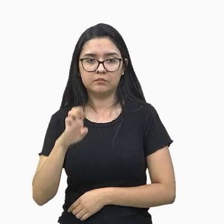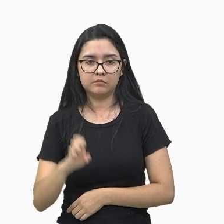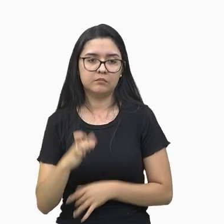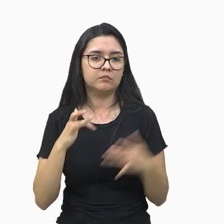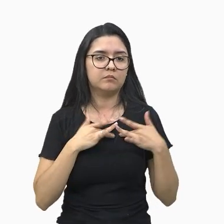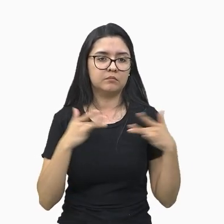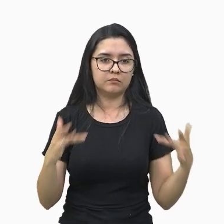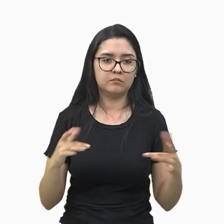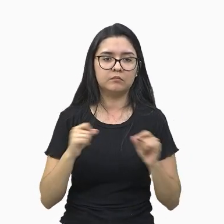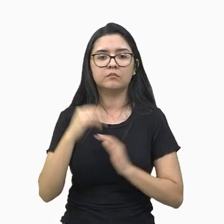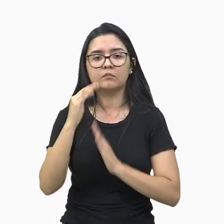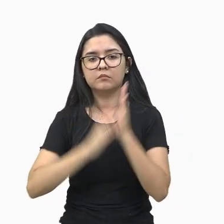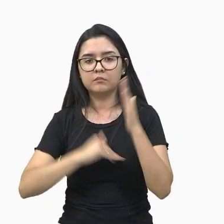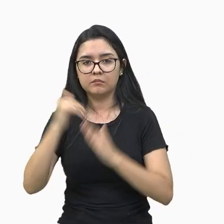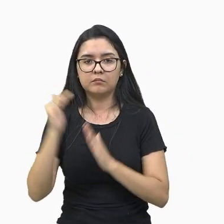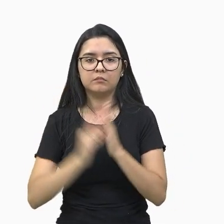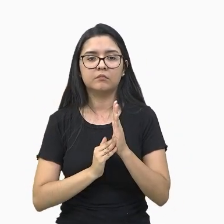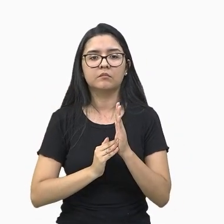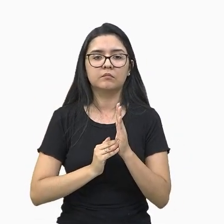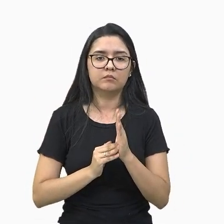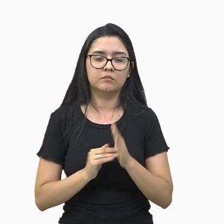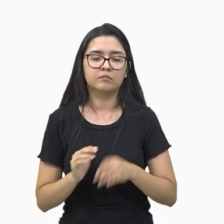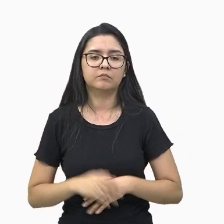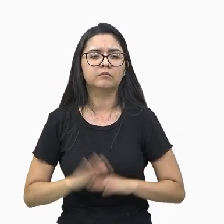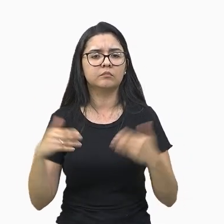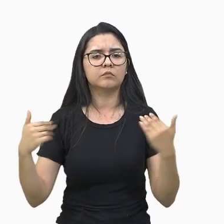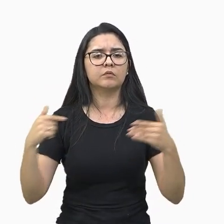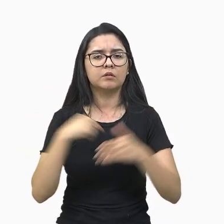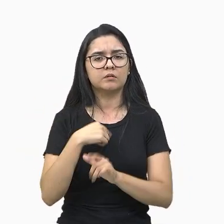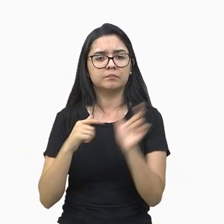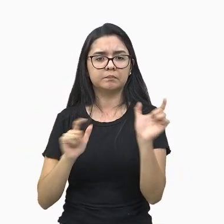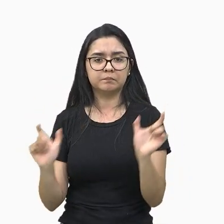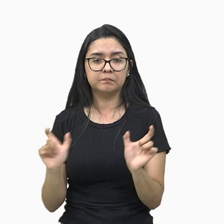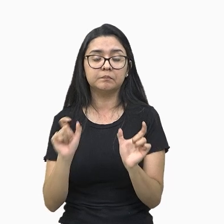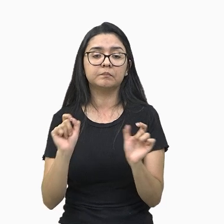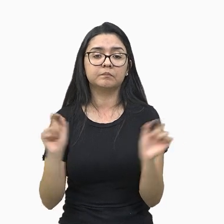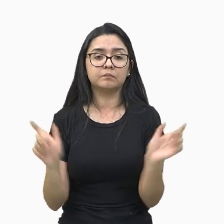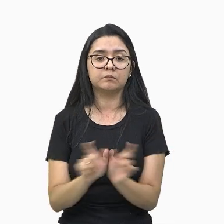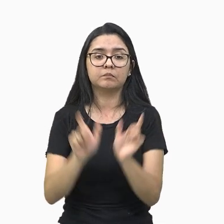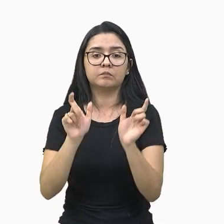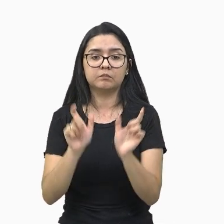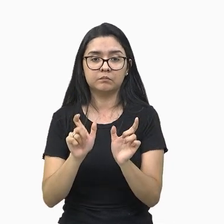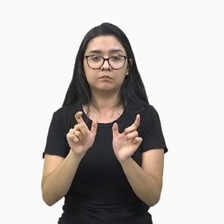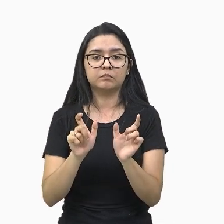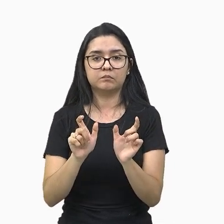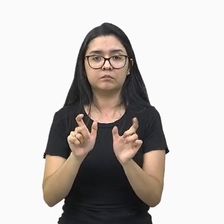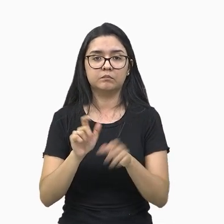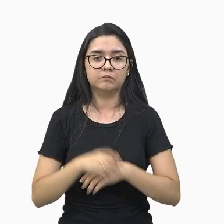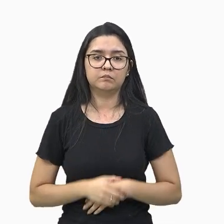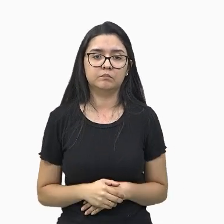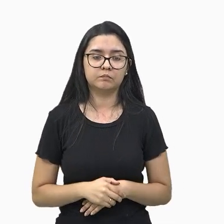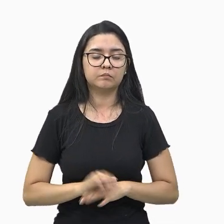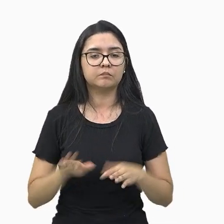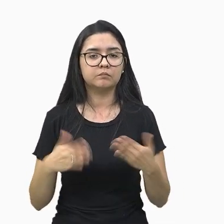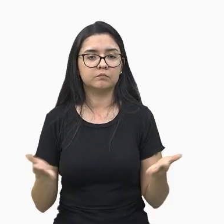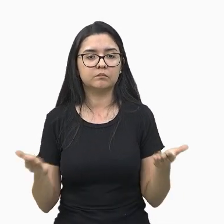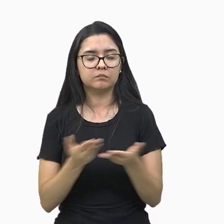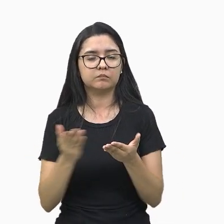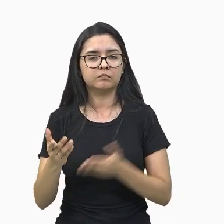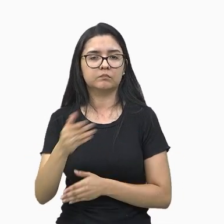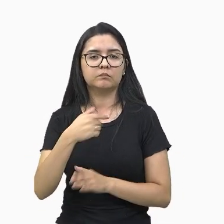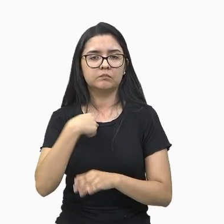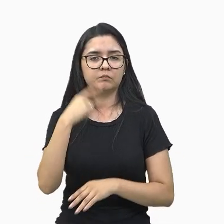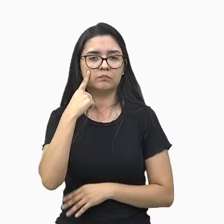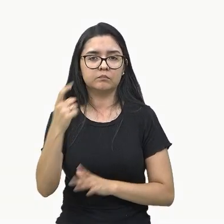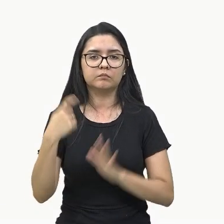paixão, tintura, tinta. E estas palavras foram formadas por derivação. Agora, um aspecto interessante